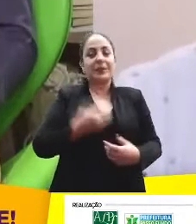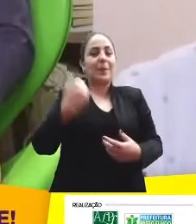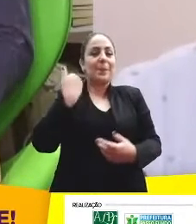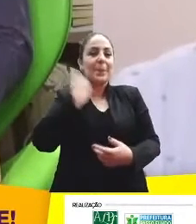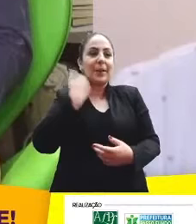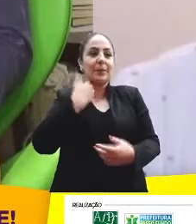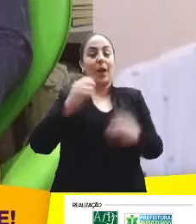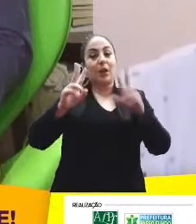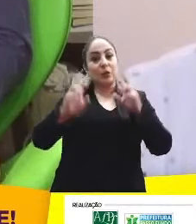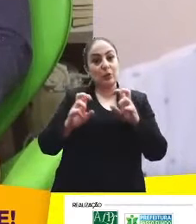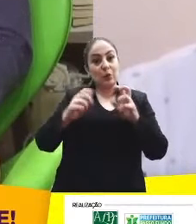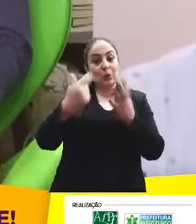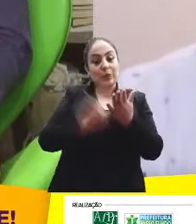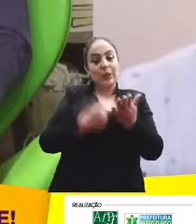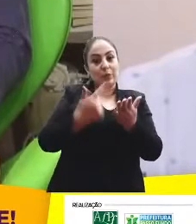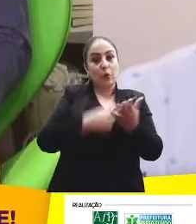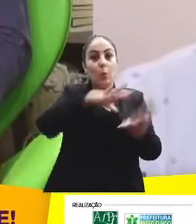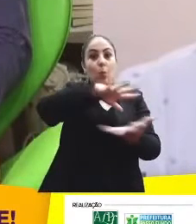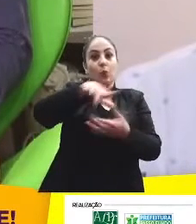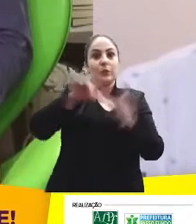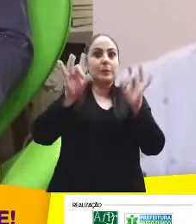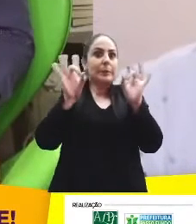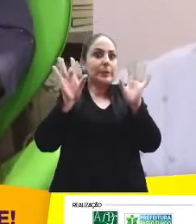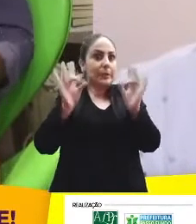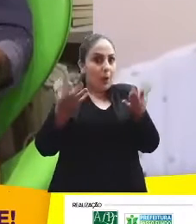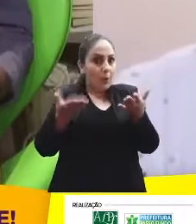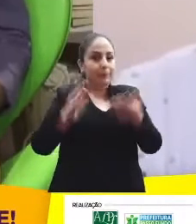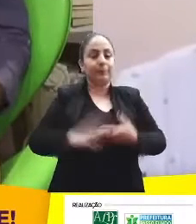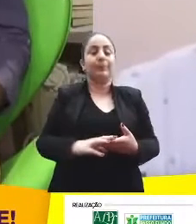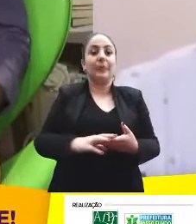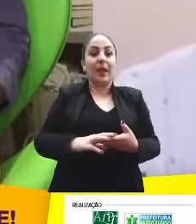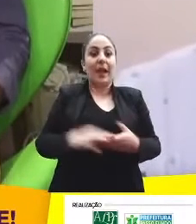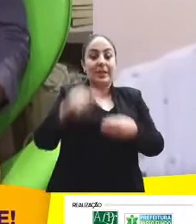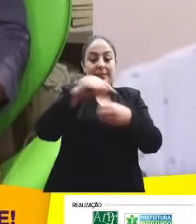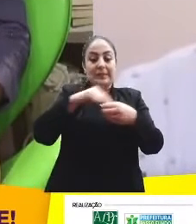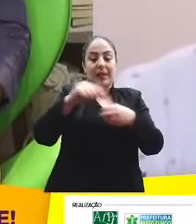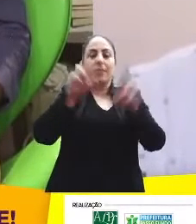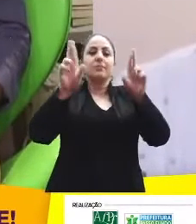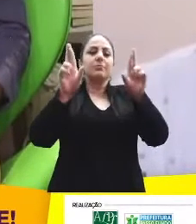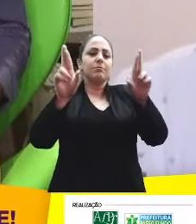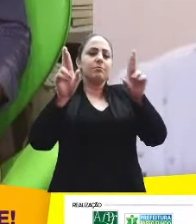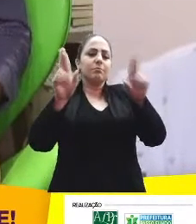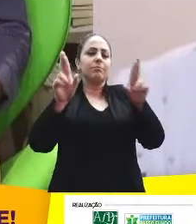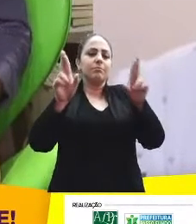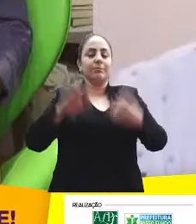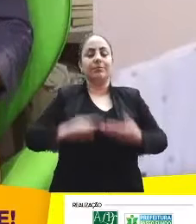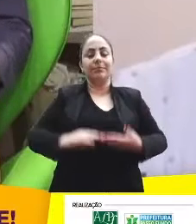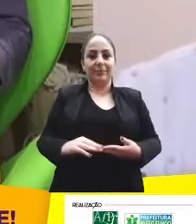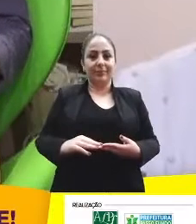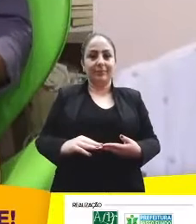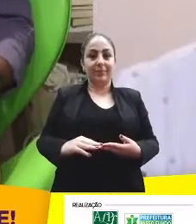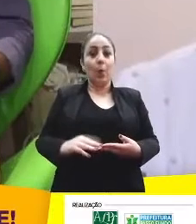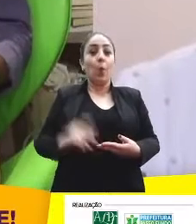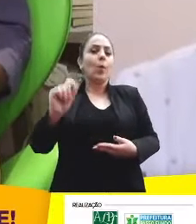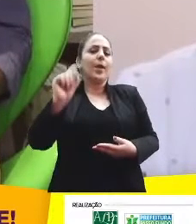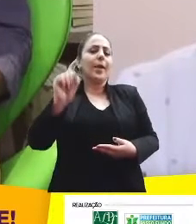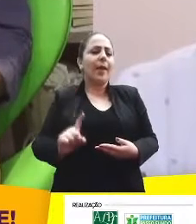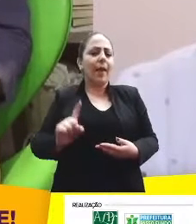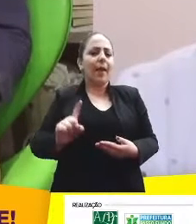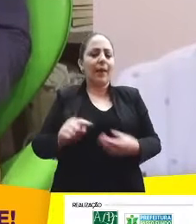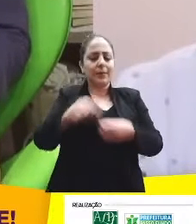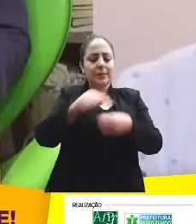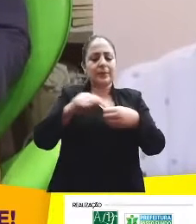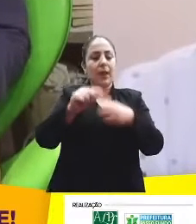bate-papo sobre um livro muito especial, não é, José Luiz? A Cidade Esperança. Então, o que é a